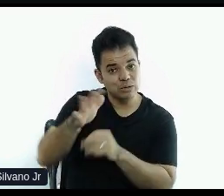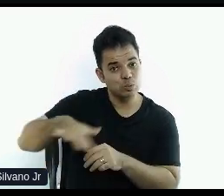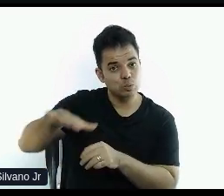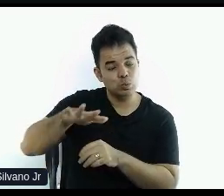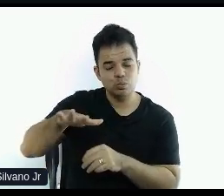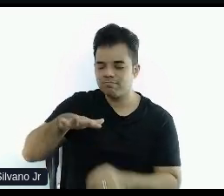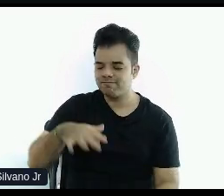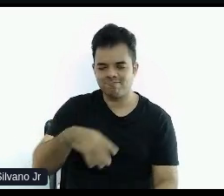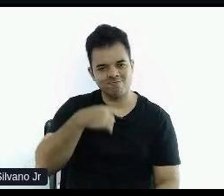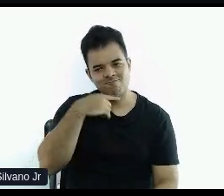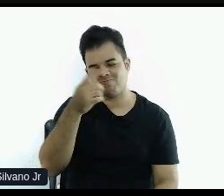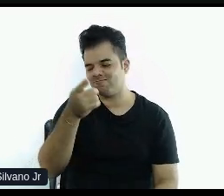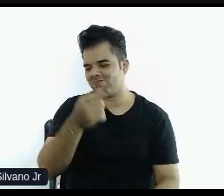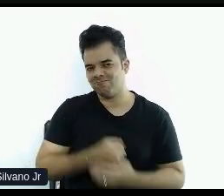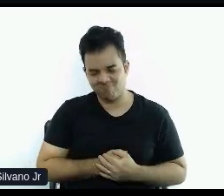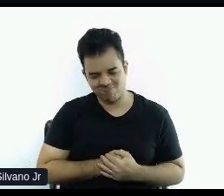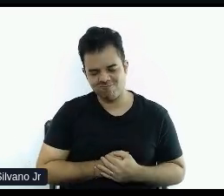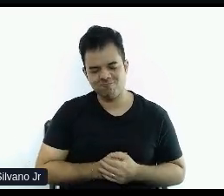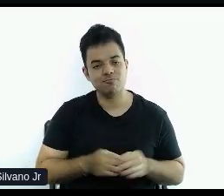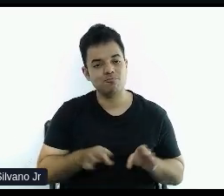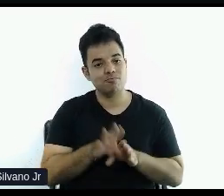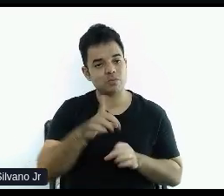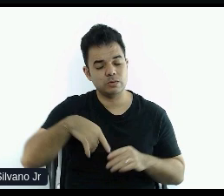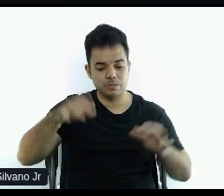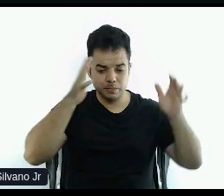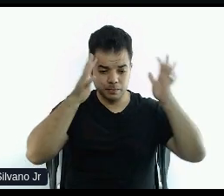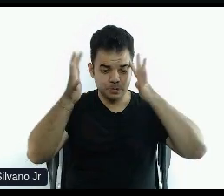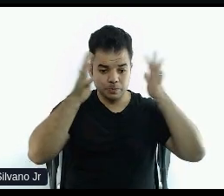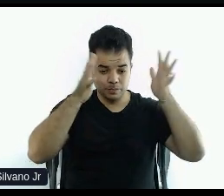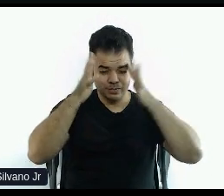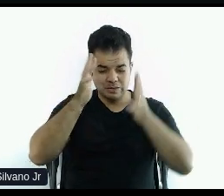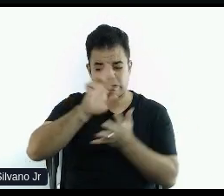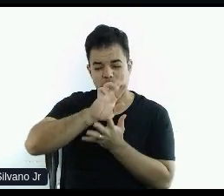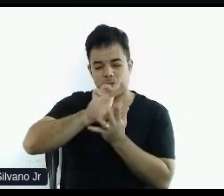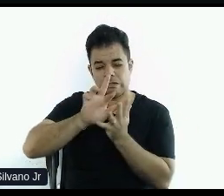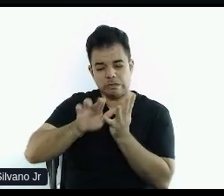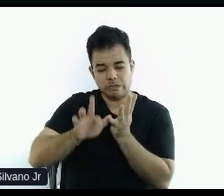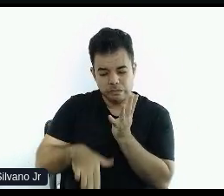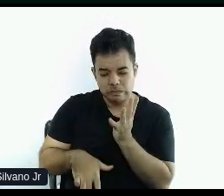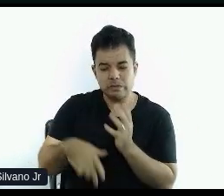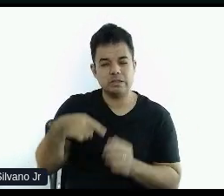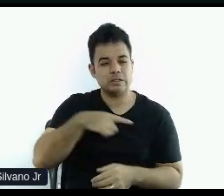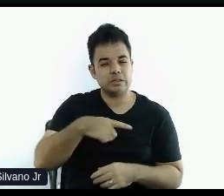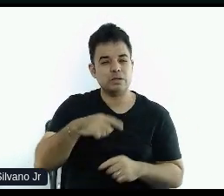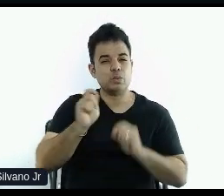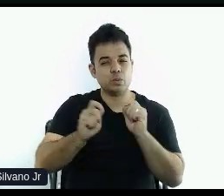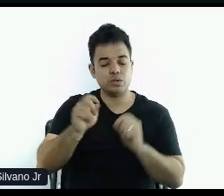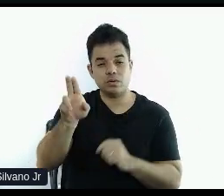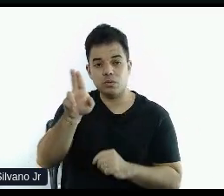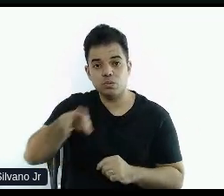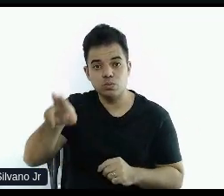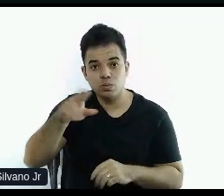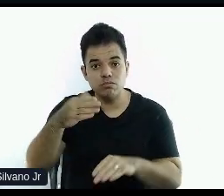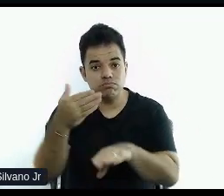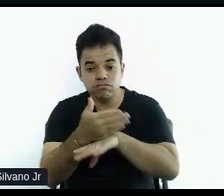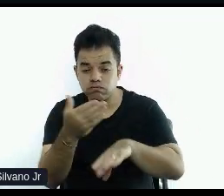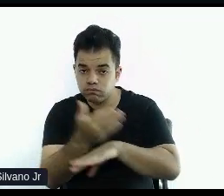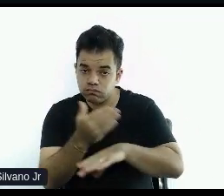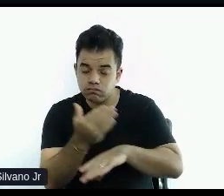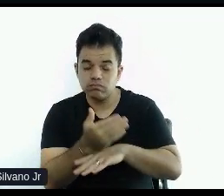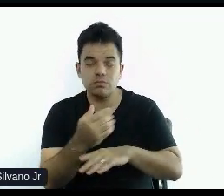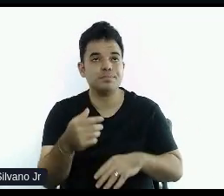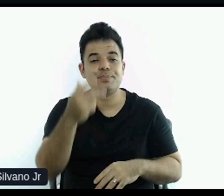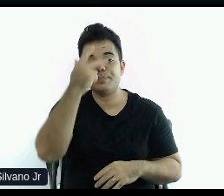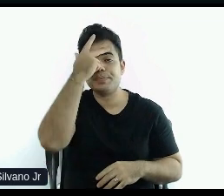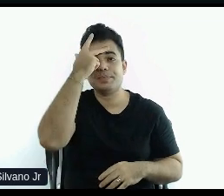usuárias que a gente tem. E quando a gente considera uma variedade muito maior de usuárias, como